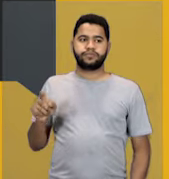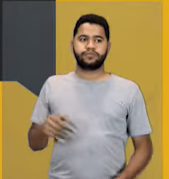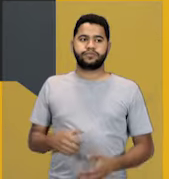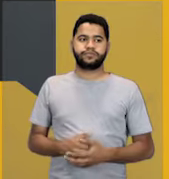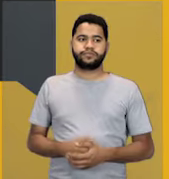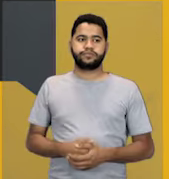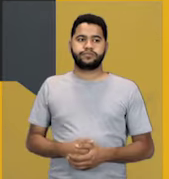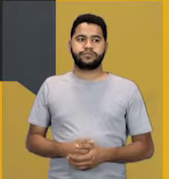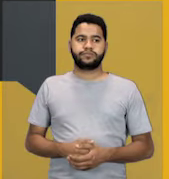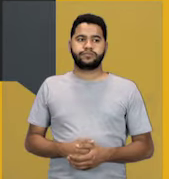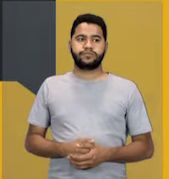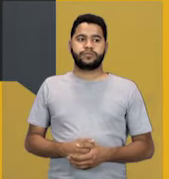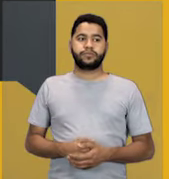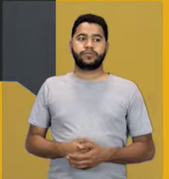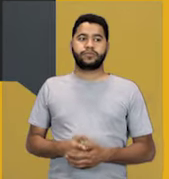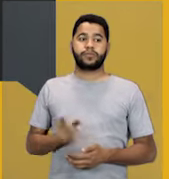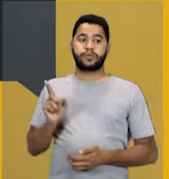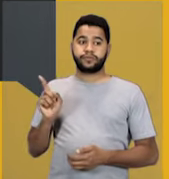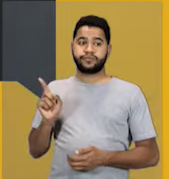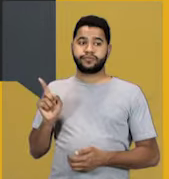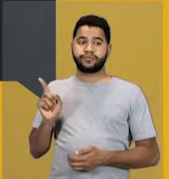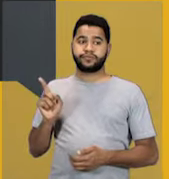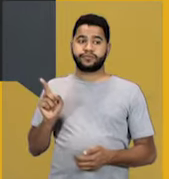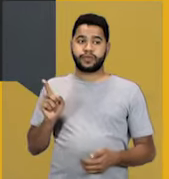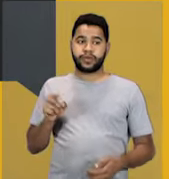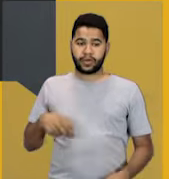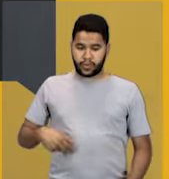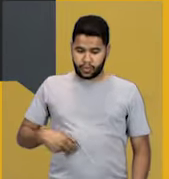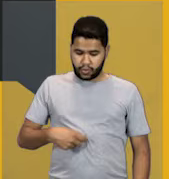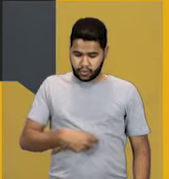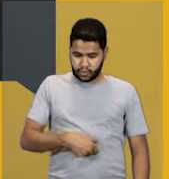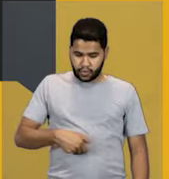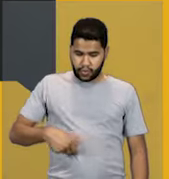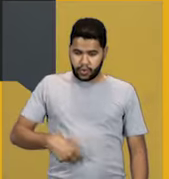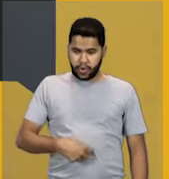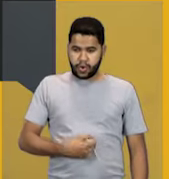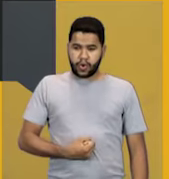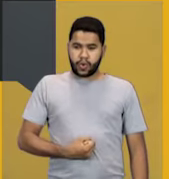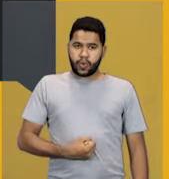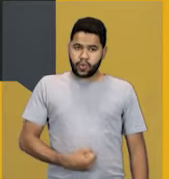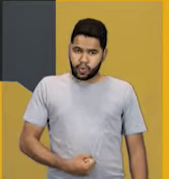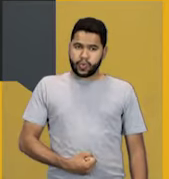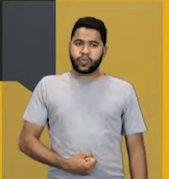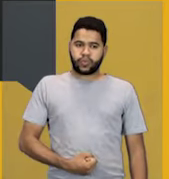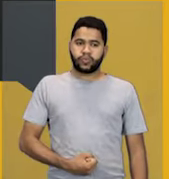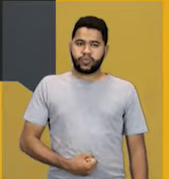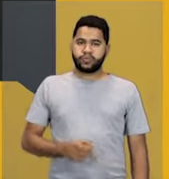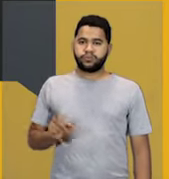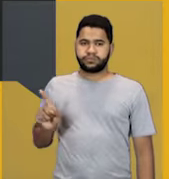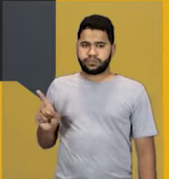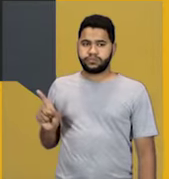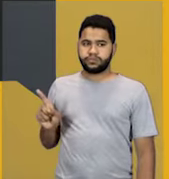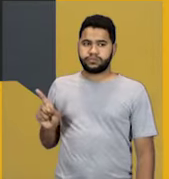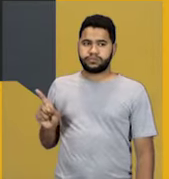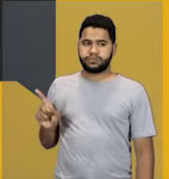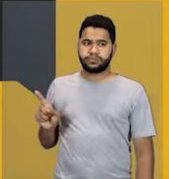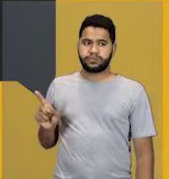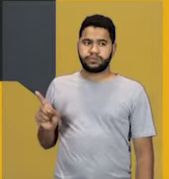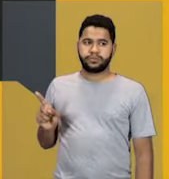aí ela passa para o intestino grosso, que é essa parte aqui, ó, que está